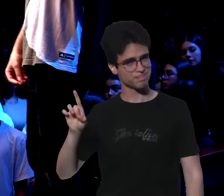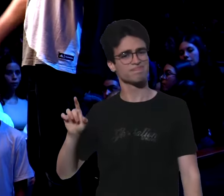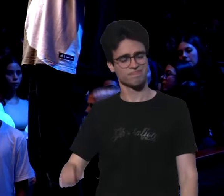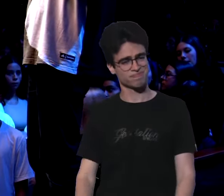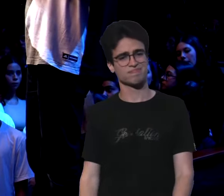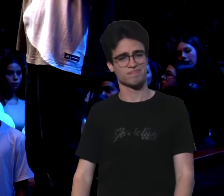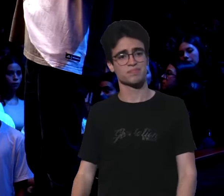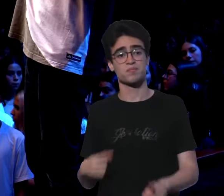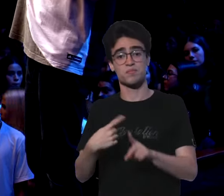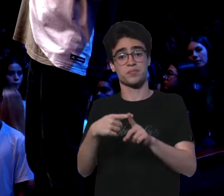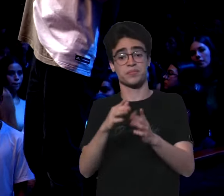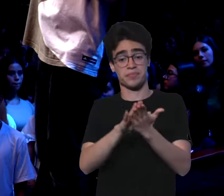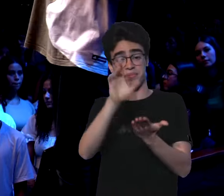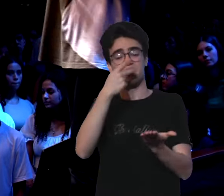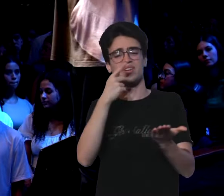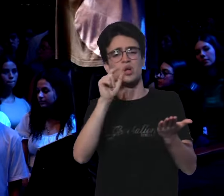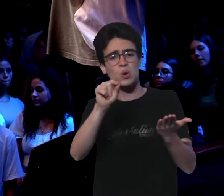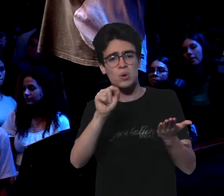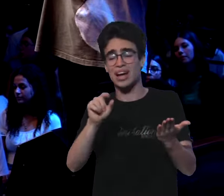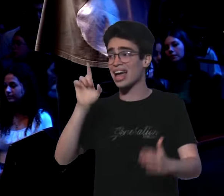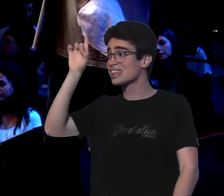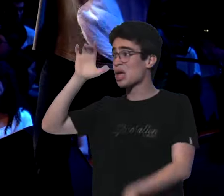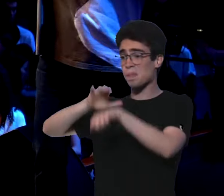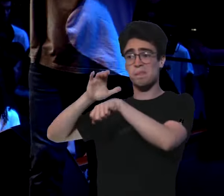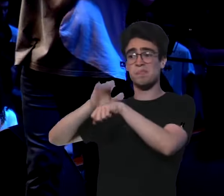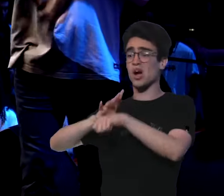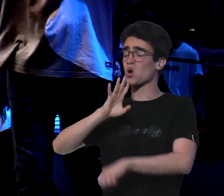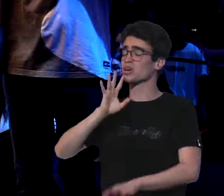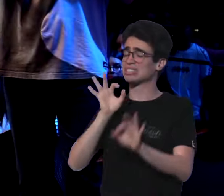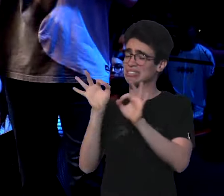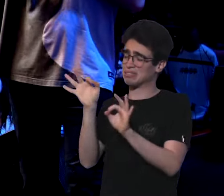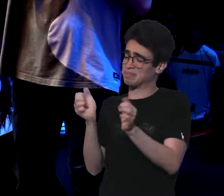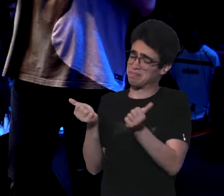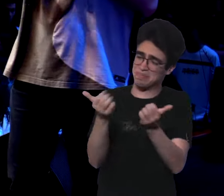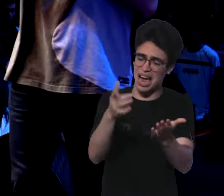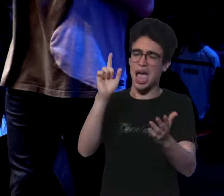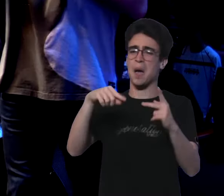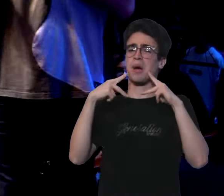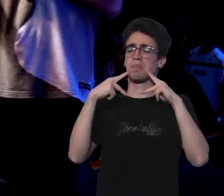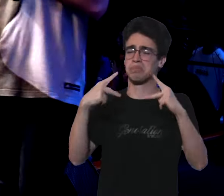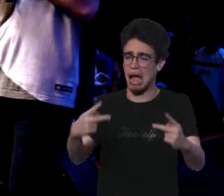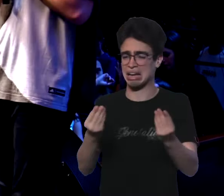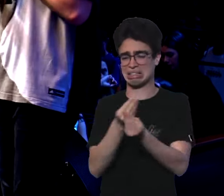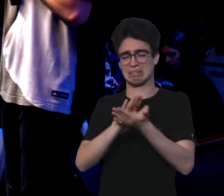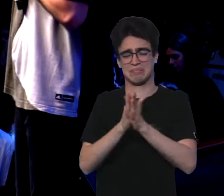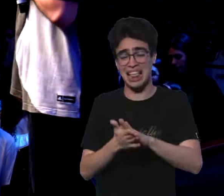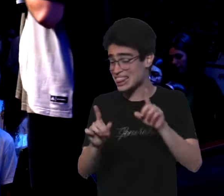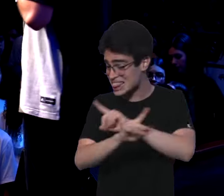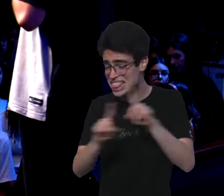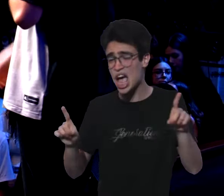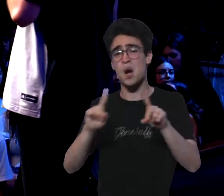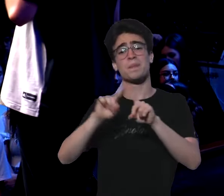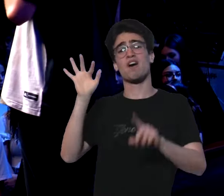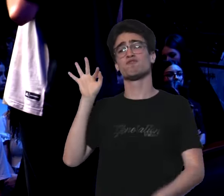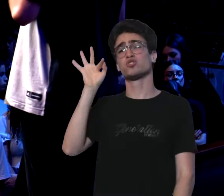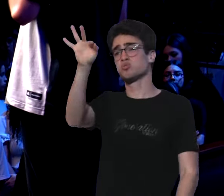A Bíblia diz: só eu conheço os planos que eu tenho para você, prosperidade e não desgraça, e um futuro cheio de esperança, assim diz o Senhor.